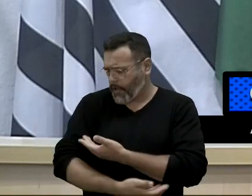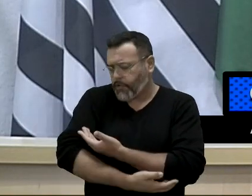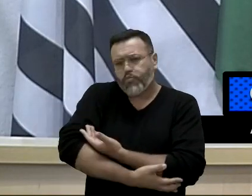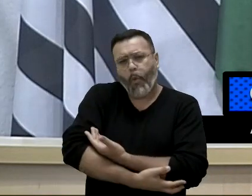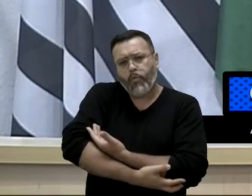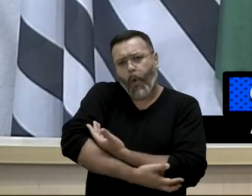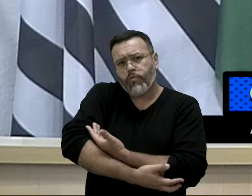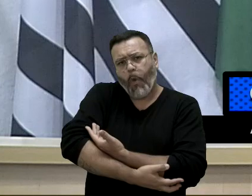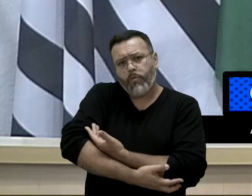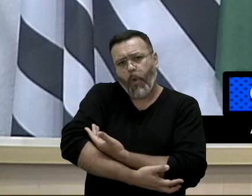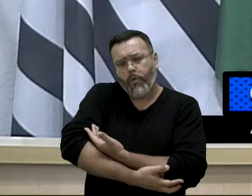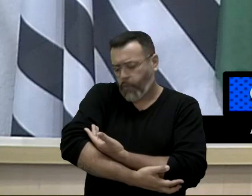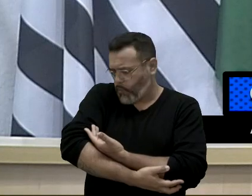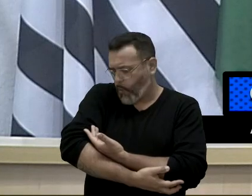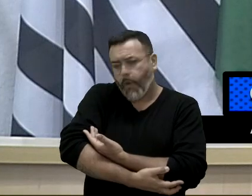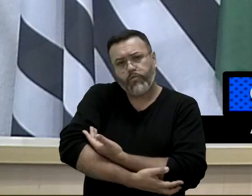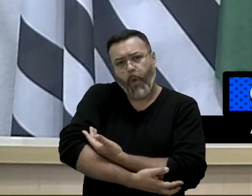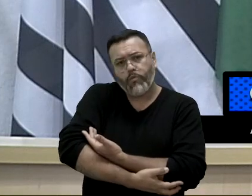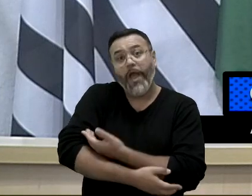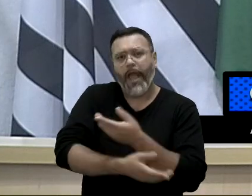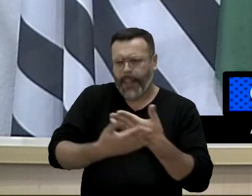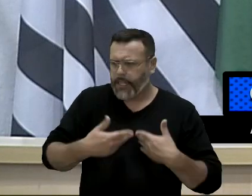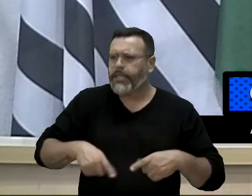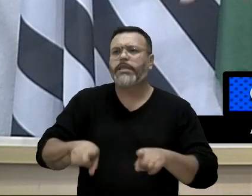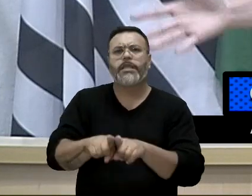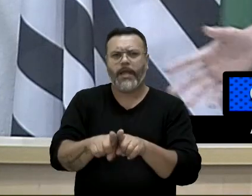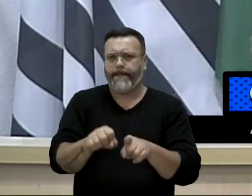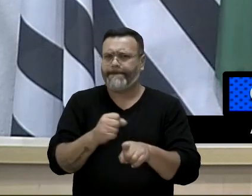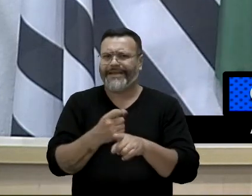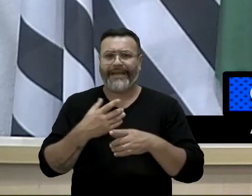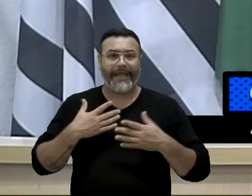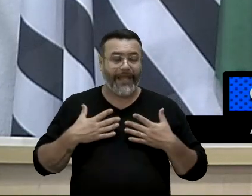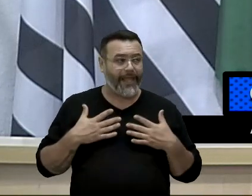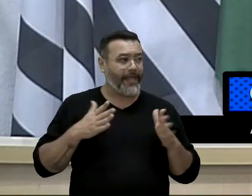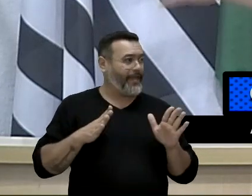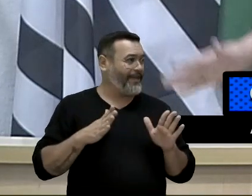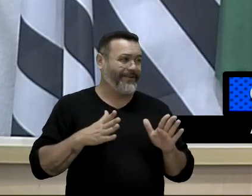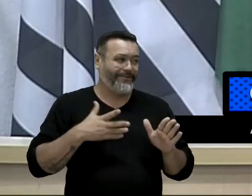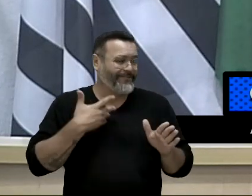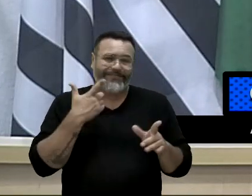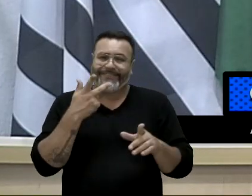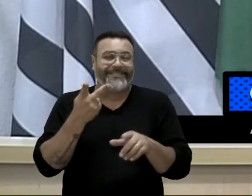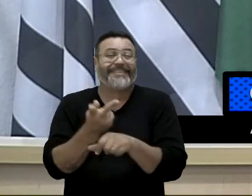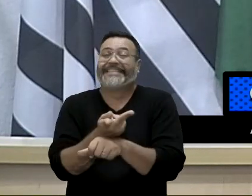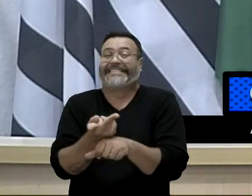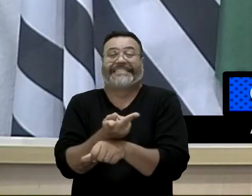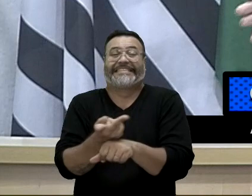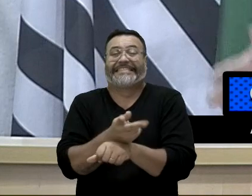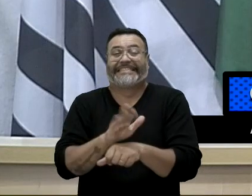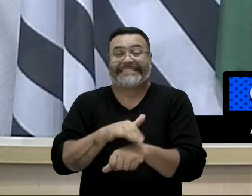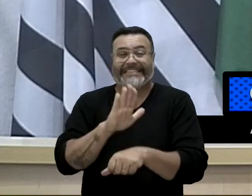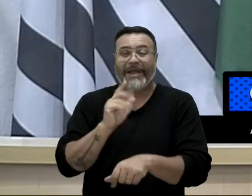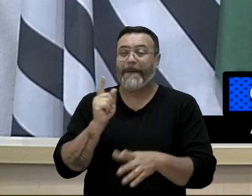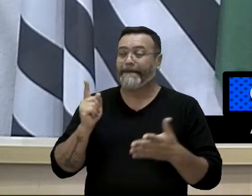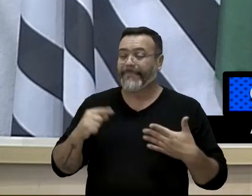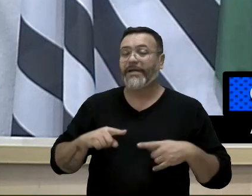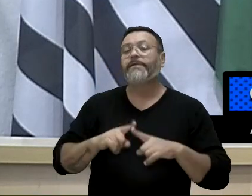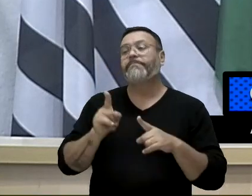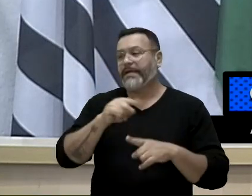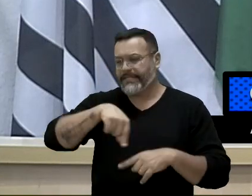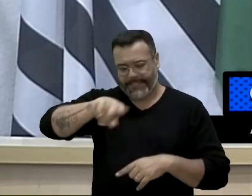que eu já não aguentava mais, mas quem aguenta, que bom, e que aguente, que continue, que fusão maravilhosa que